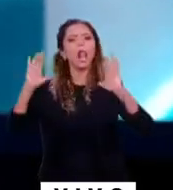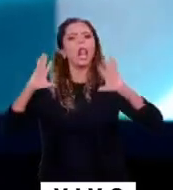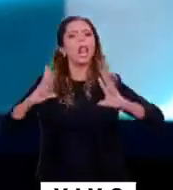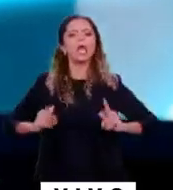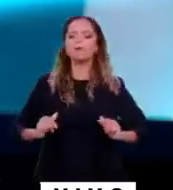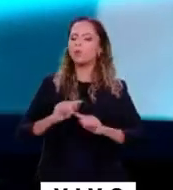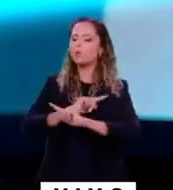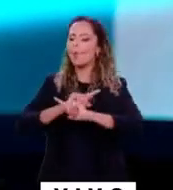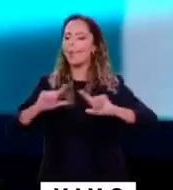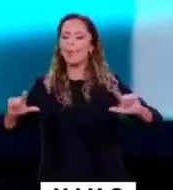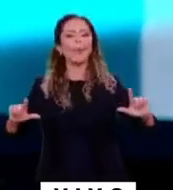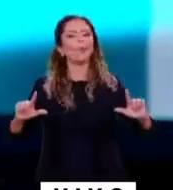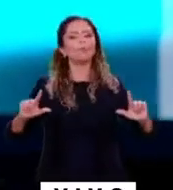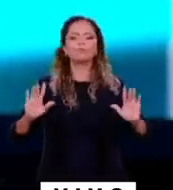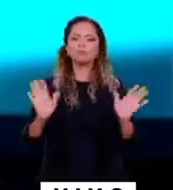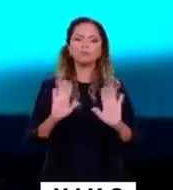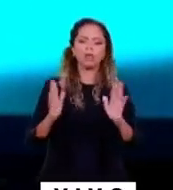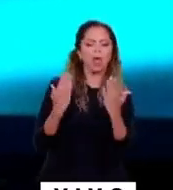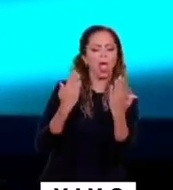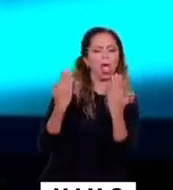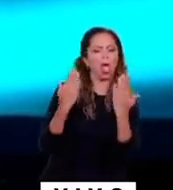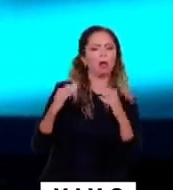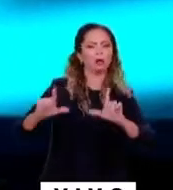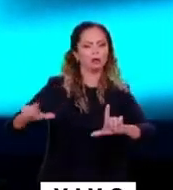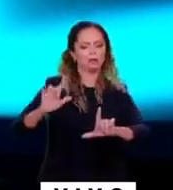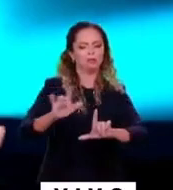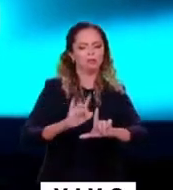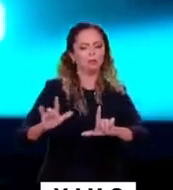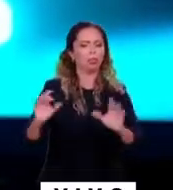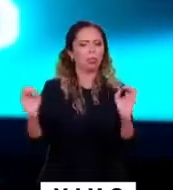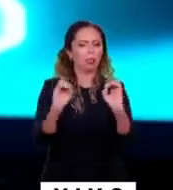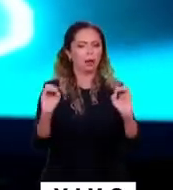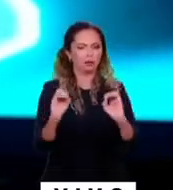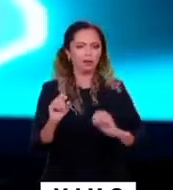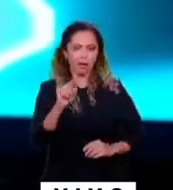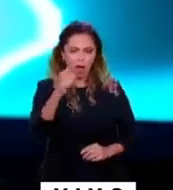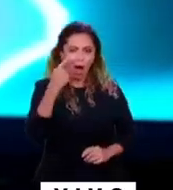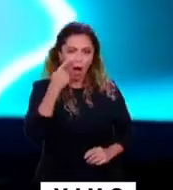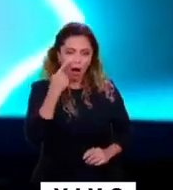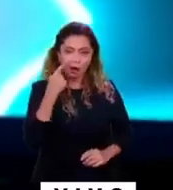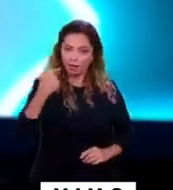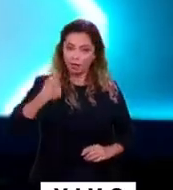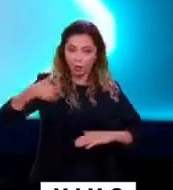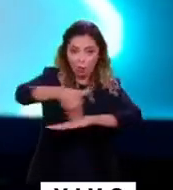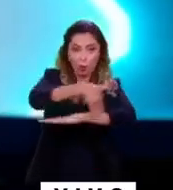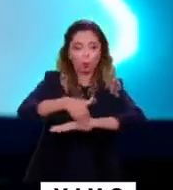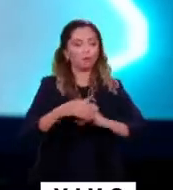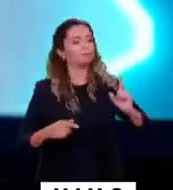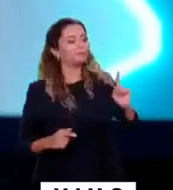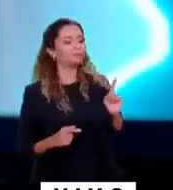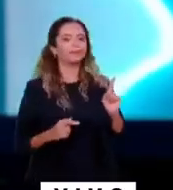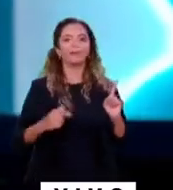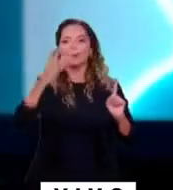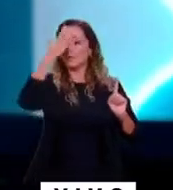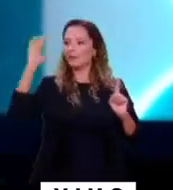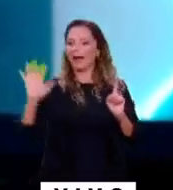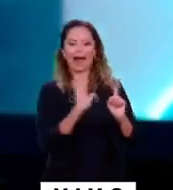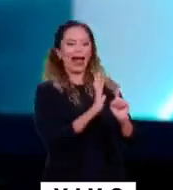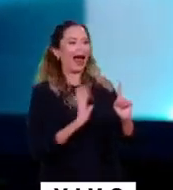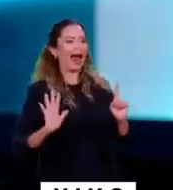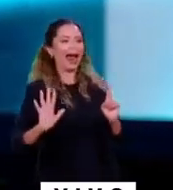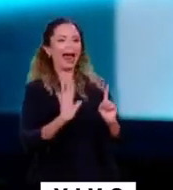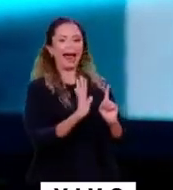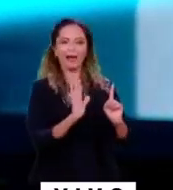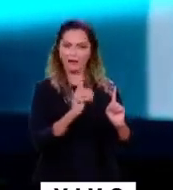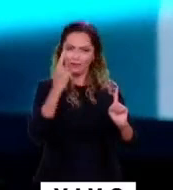você vê muito bem nas ruas Como Eu Sou tratado e como um outro candidato é tratado o outro até quando tá em hotéis